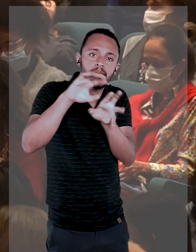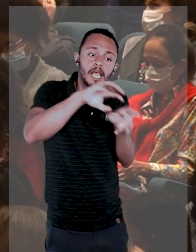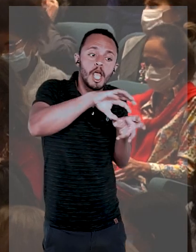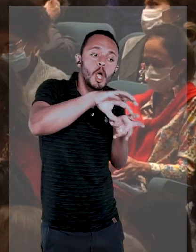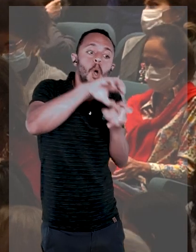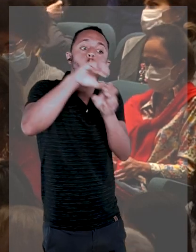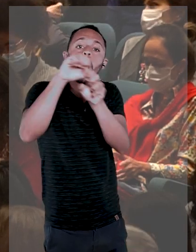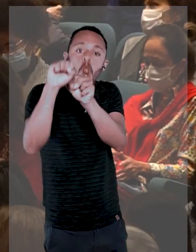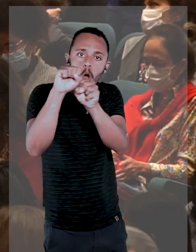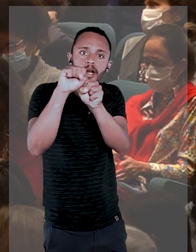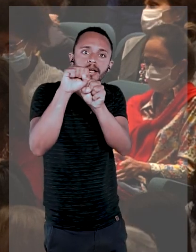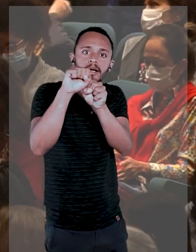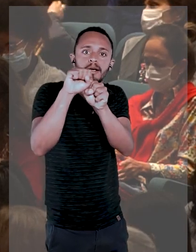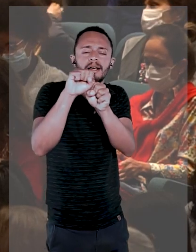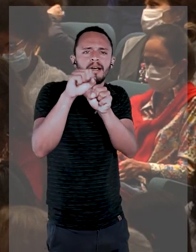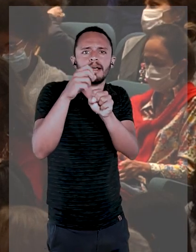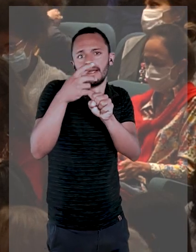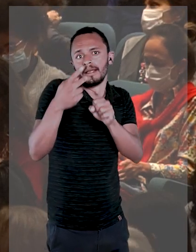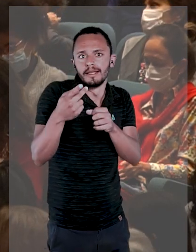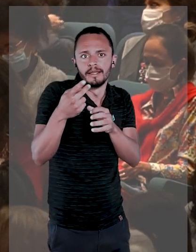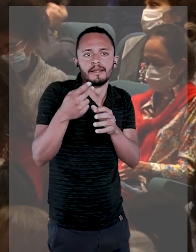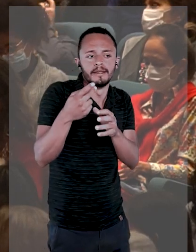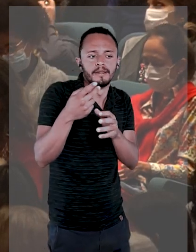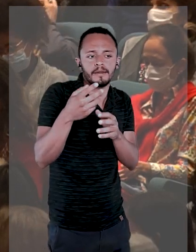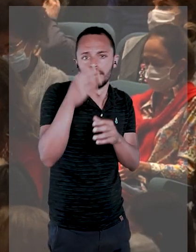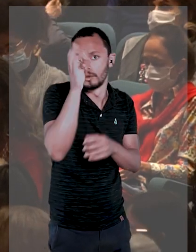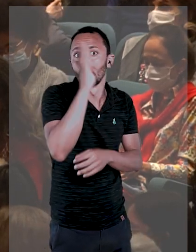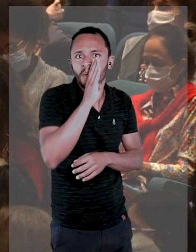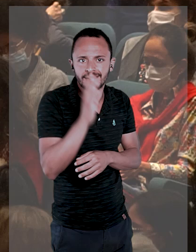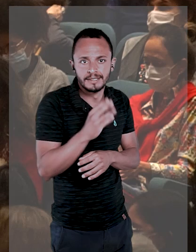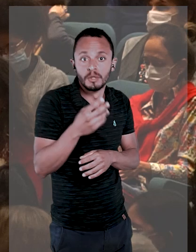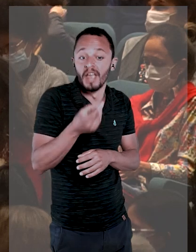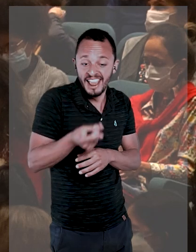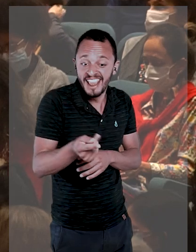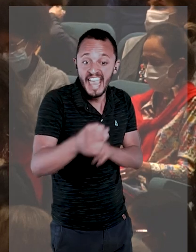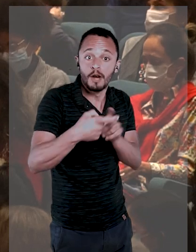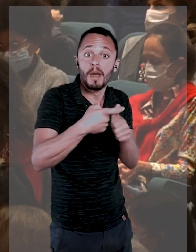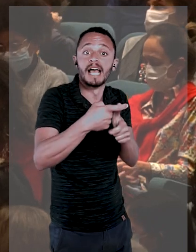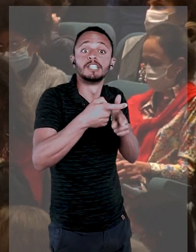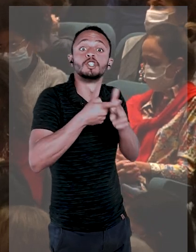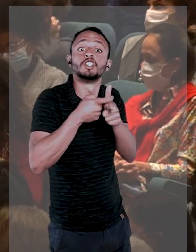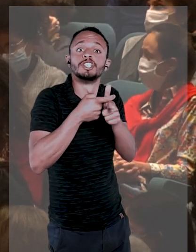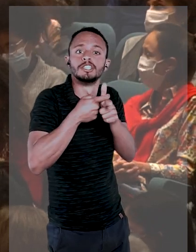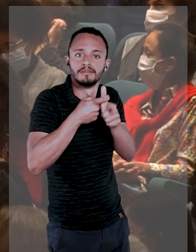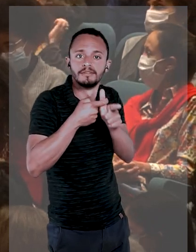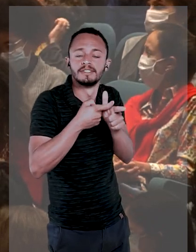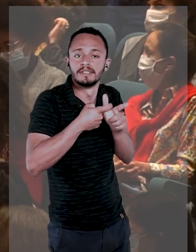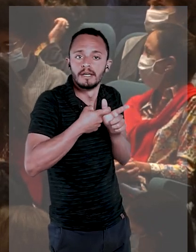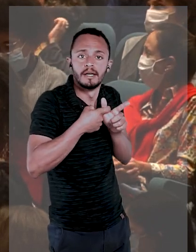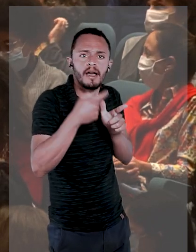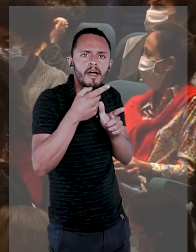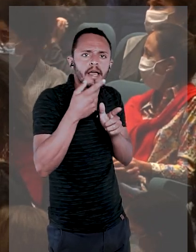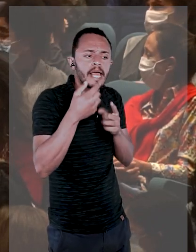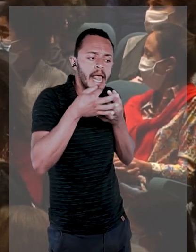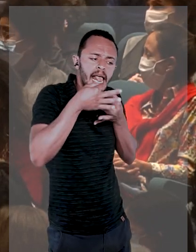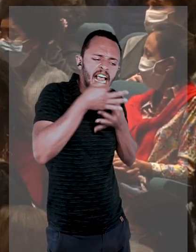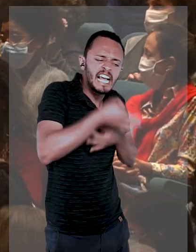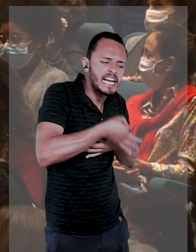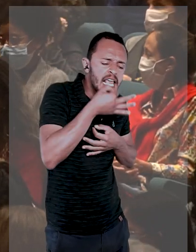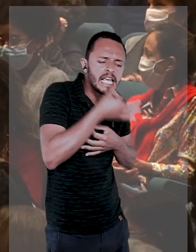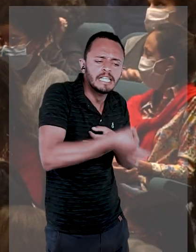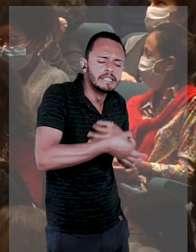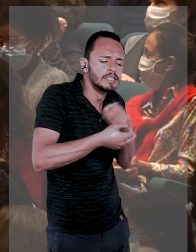dívida colonial de Portugal com o Brasil, que será eterna, eu queria saber se você